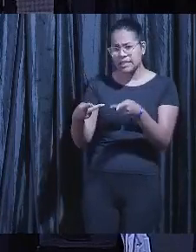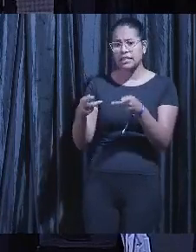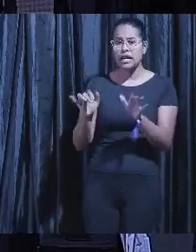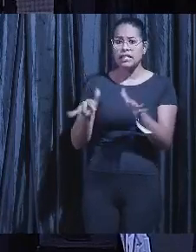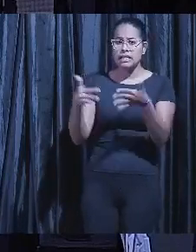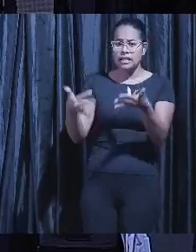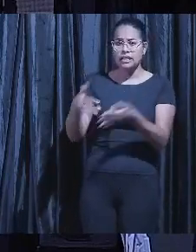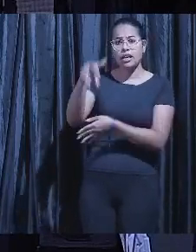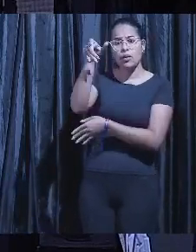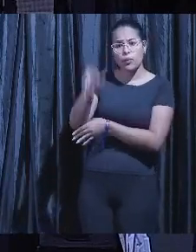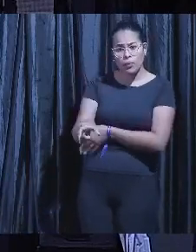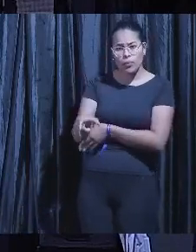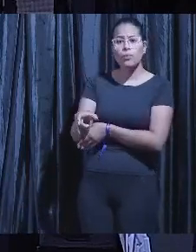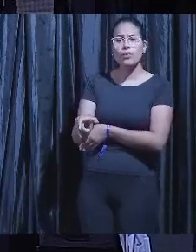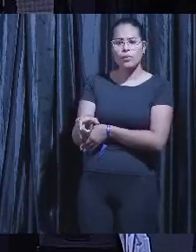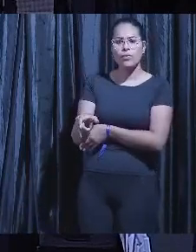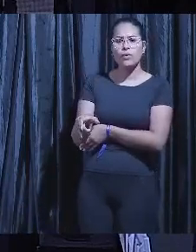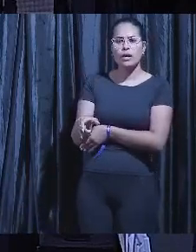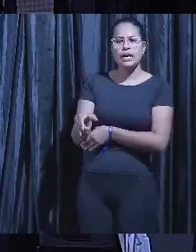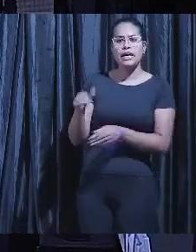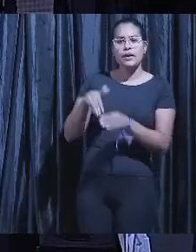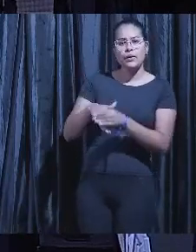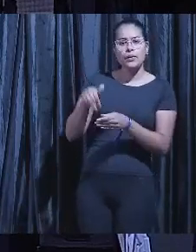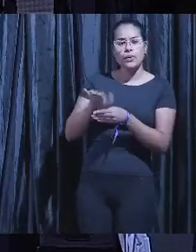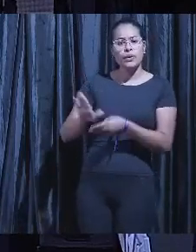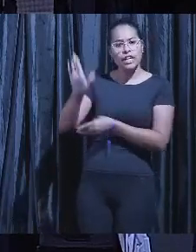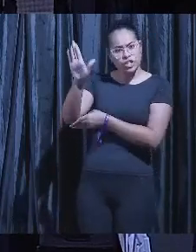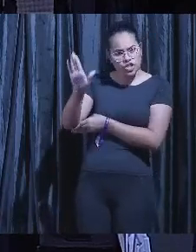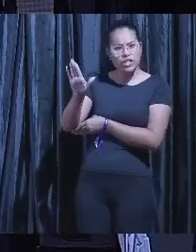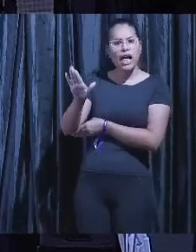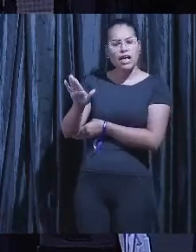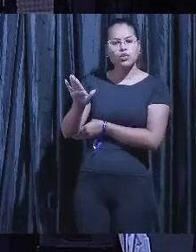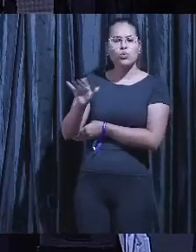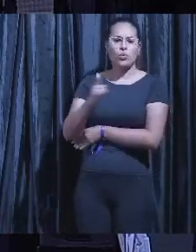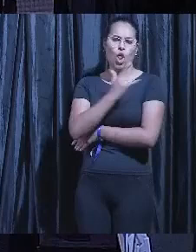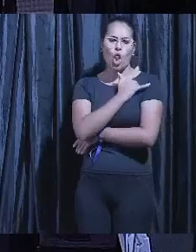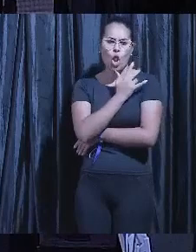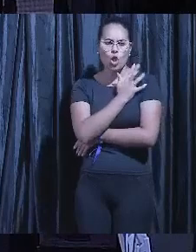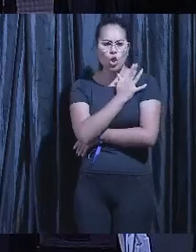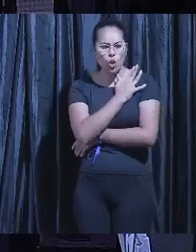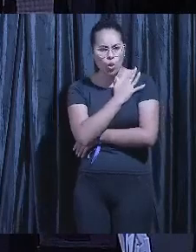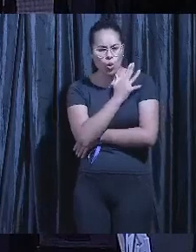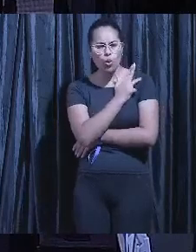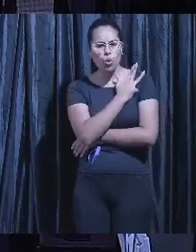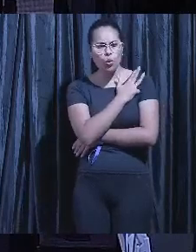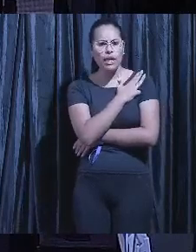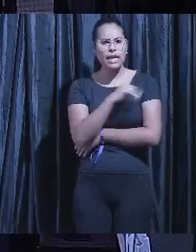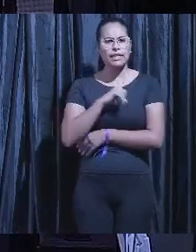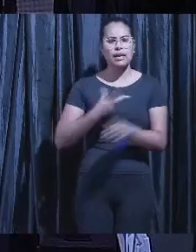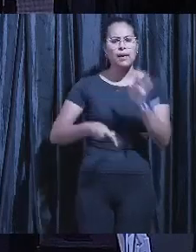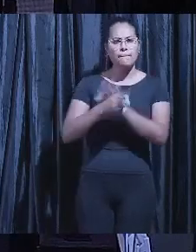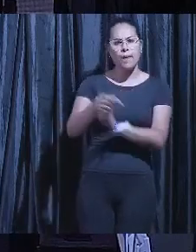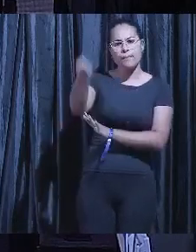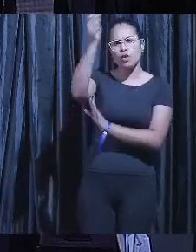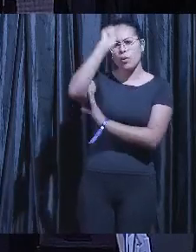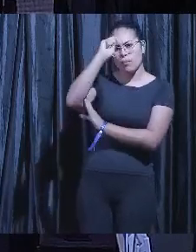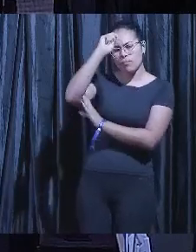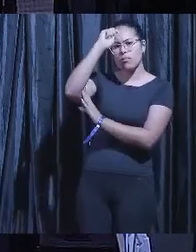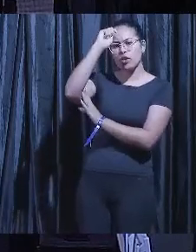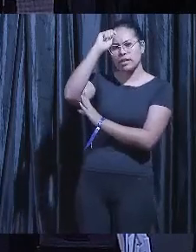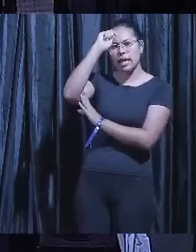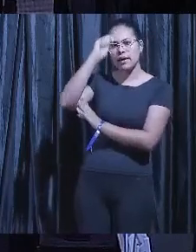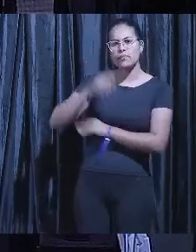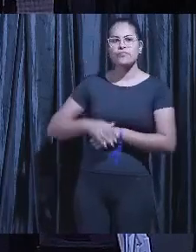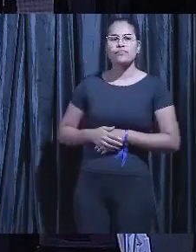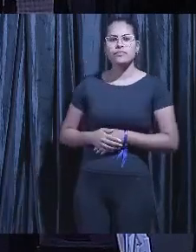candidato à presidência, Luiz Inácio Lula da Silva, ao Complexo do Alemão, que utilizou um boné com as siglas